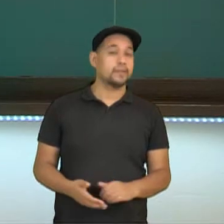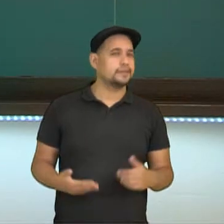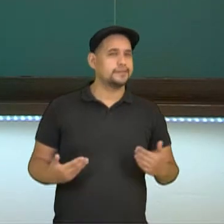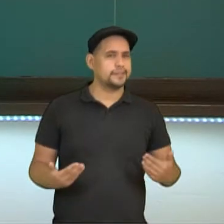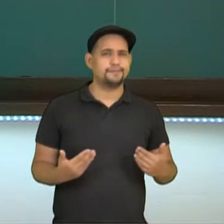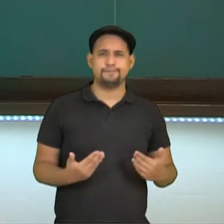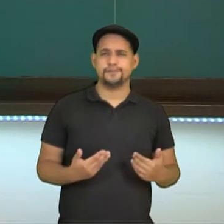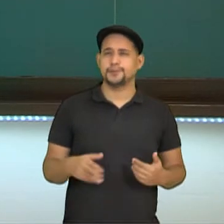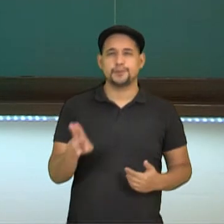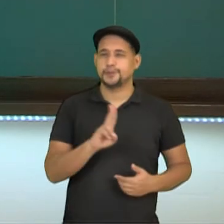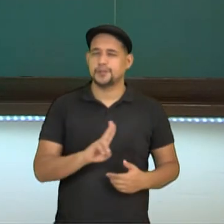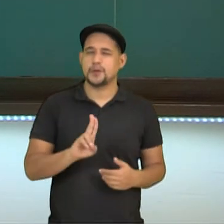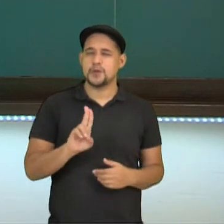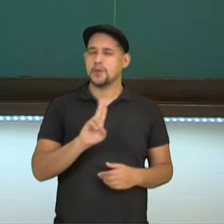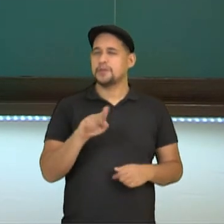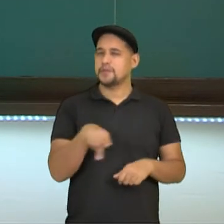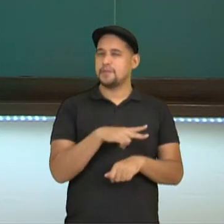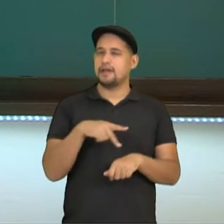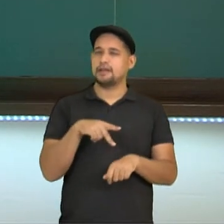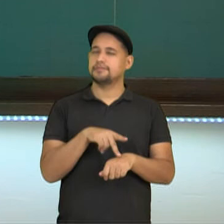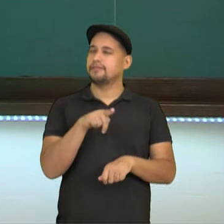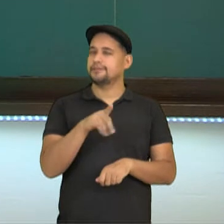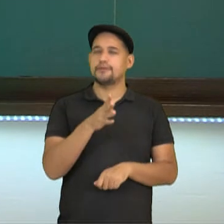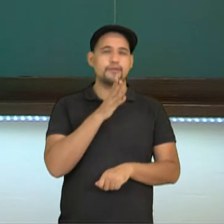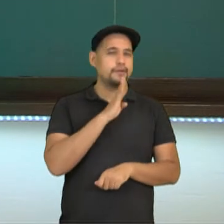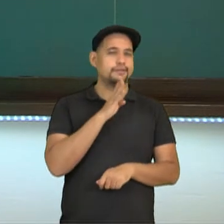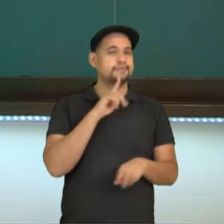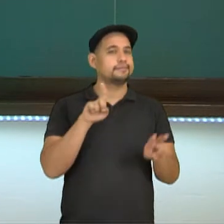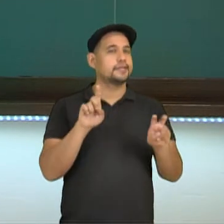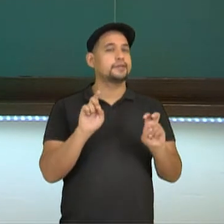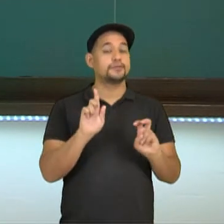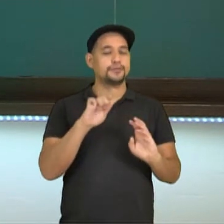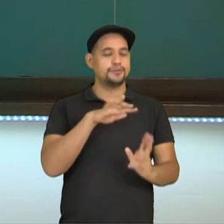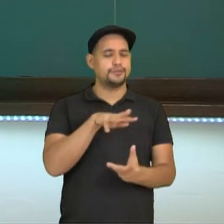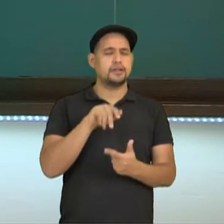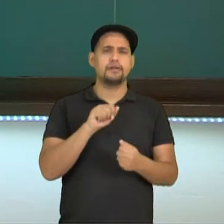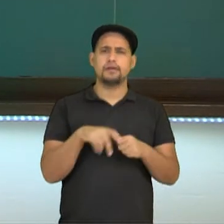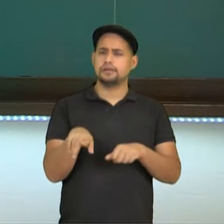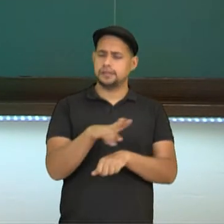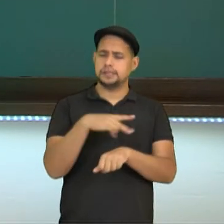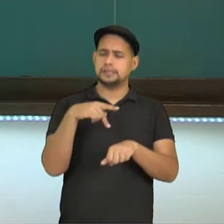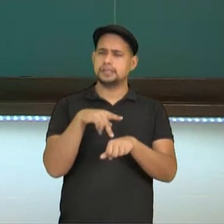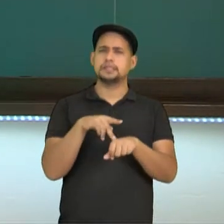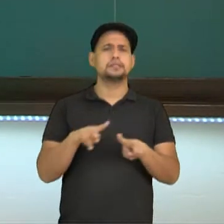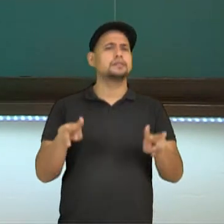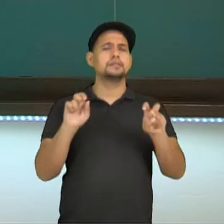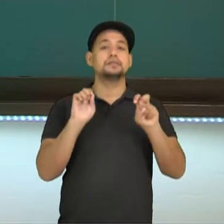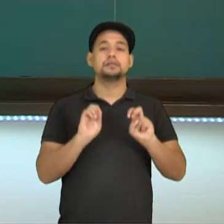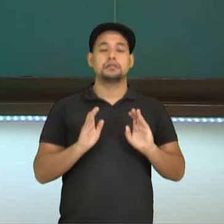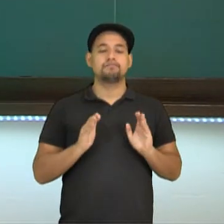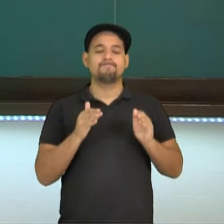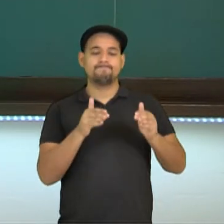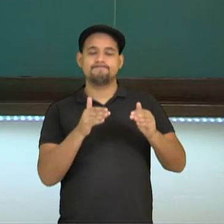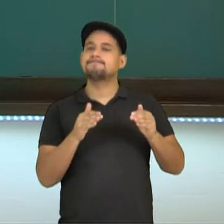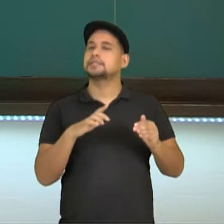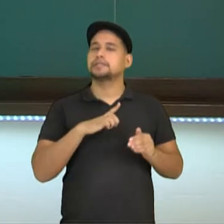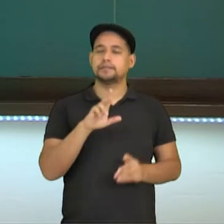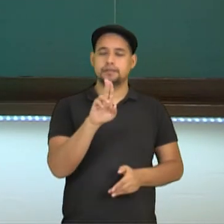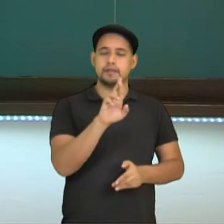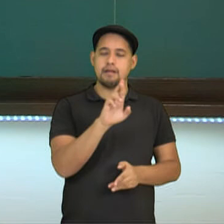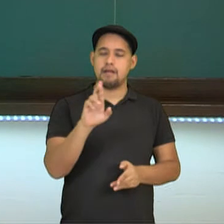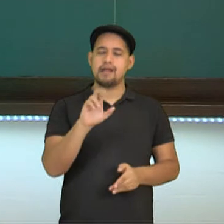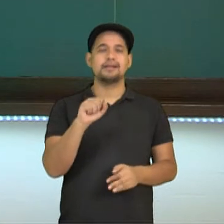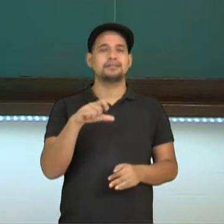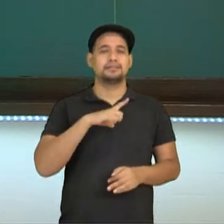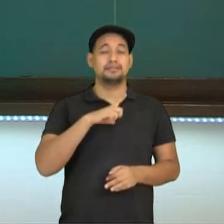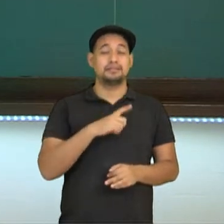Então, eu não coloquei o nome dos países no mapa para você conhecer um pouco também de geografia. Os países sob a área de influência da União Soviética na cortina